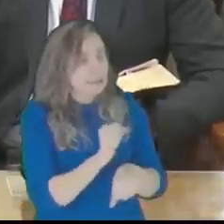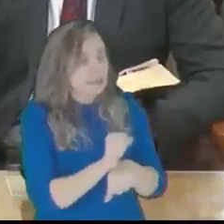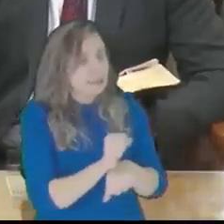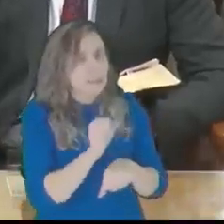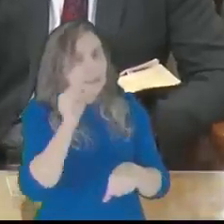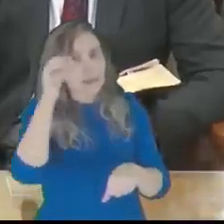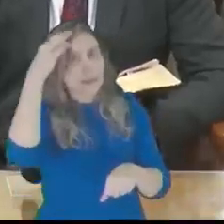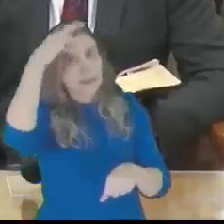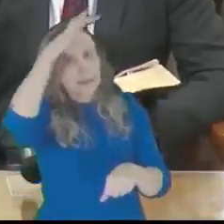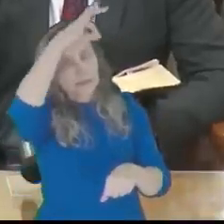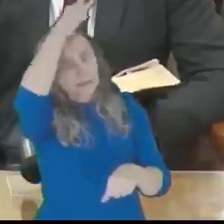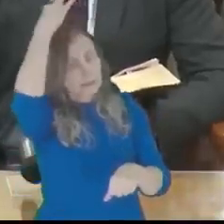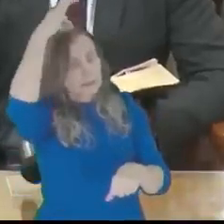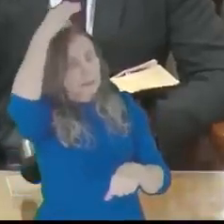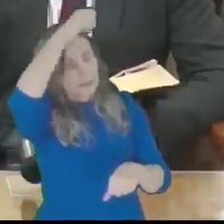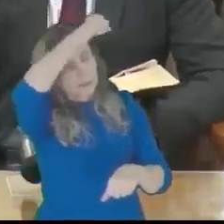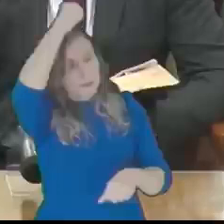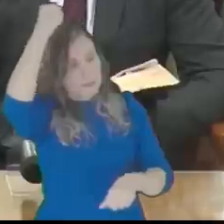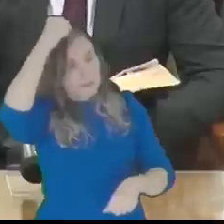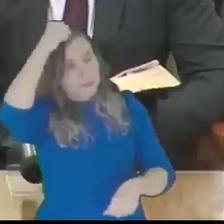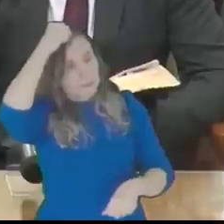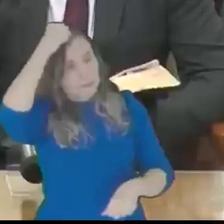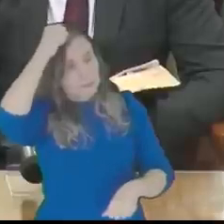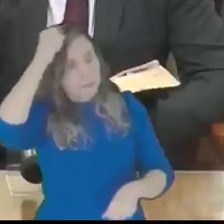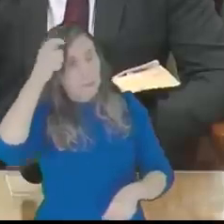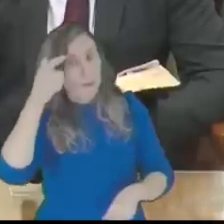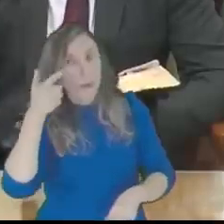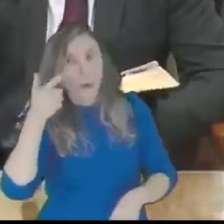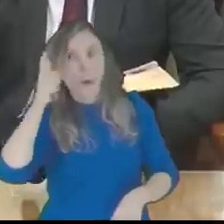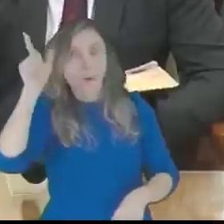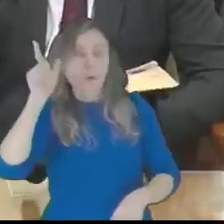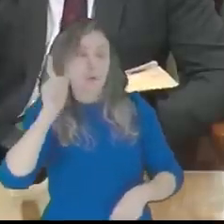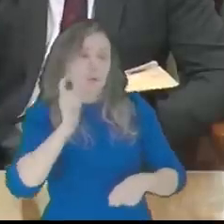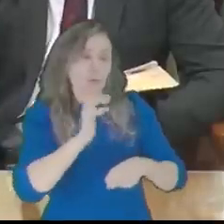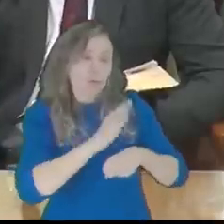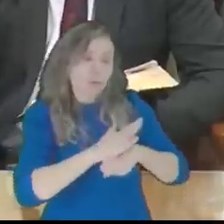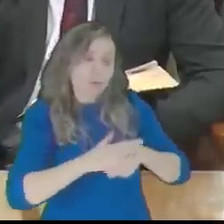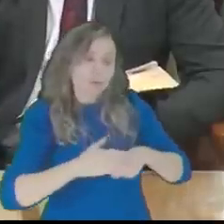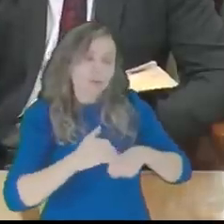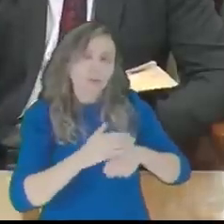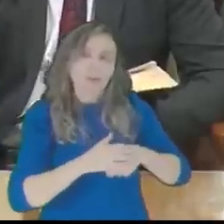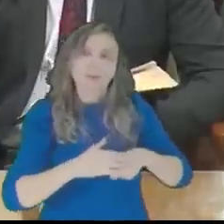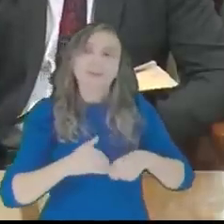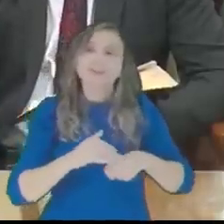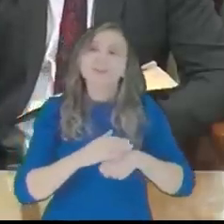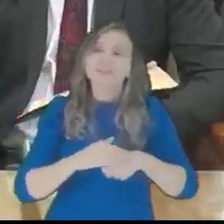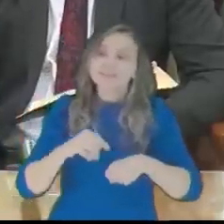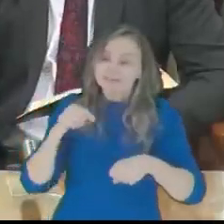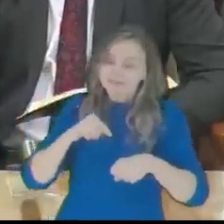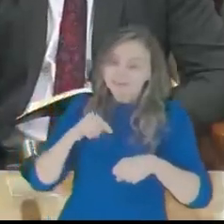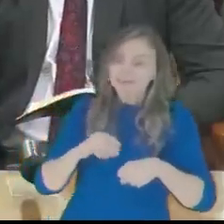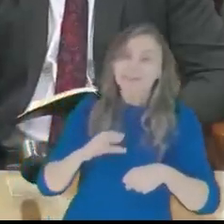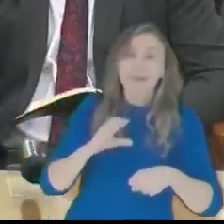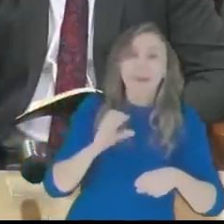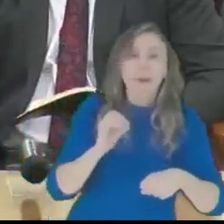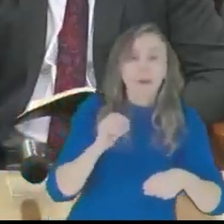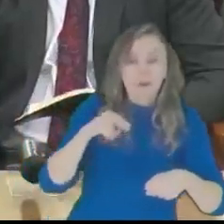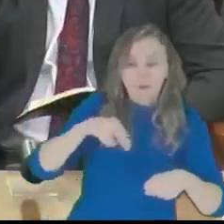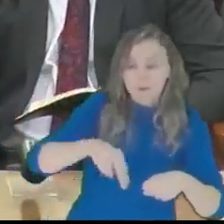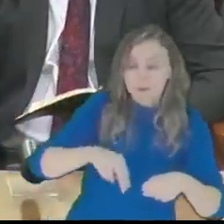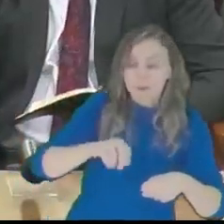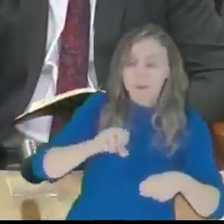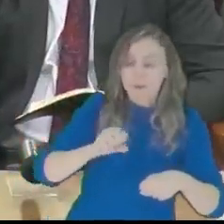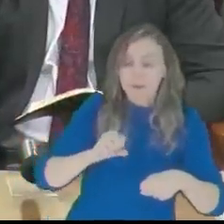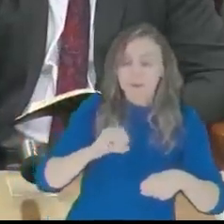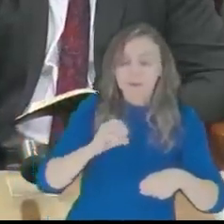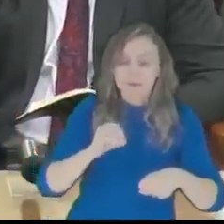E a palavra consolador, ele disse outro o quê? Jesus disse outro o quê, irmãos? Consolador. Consolador do